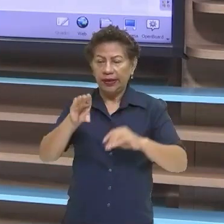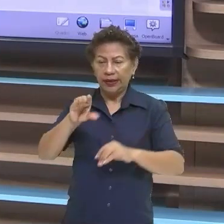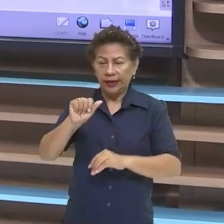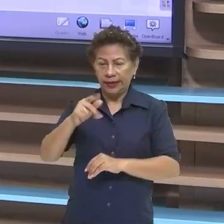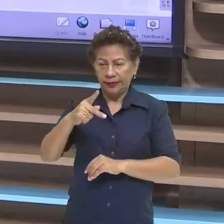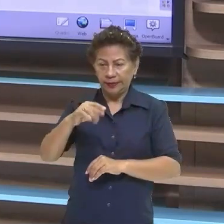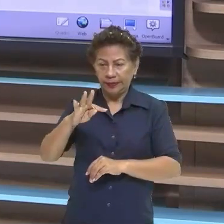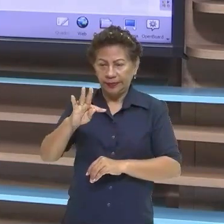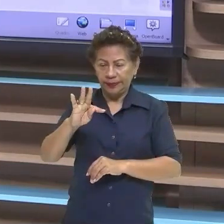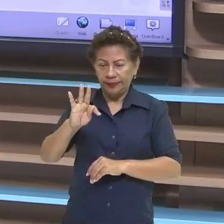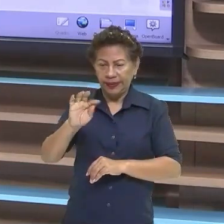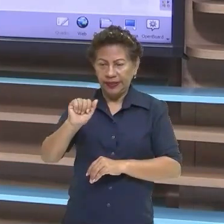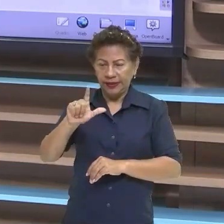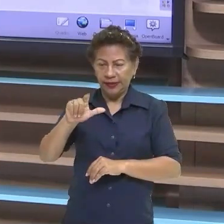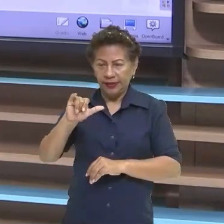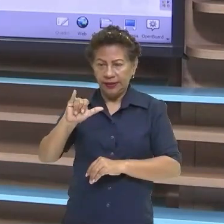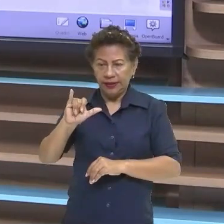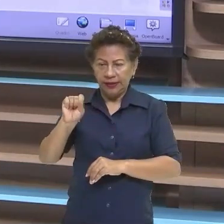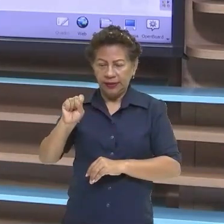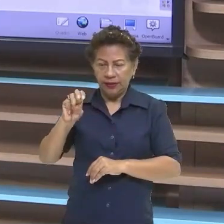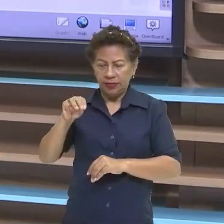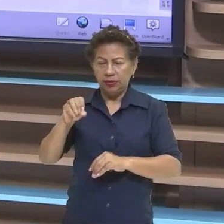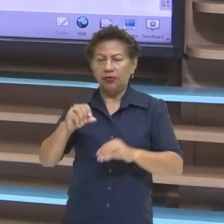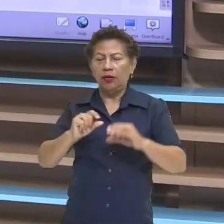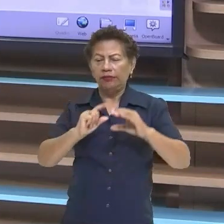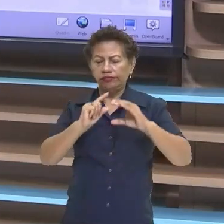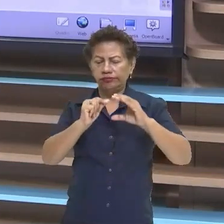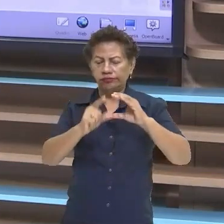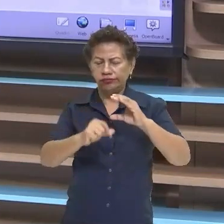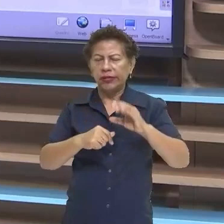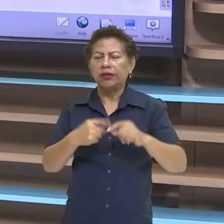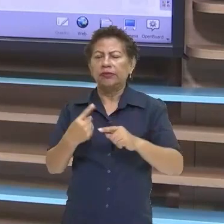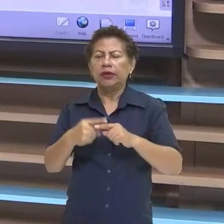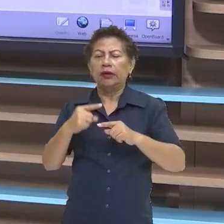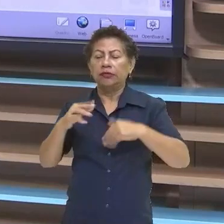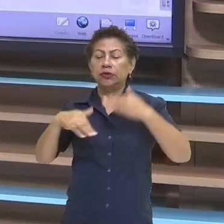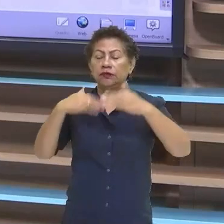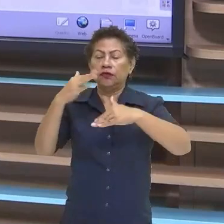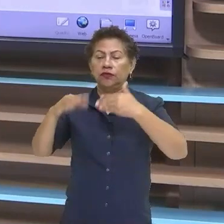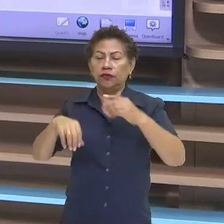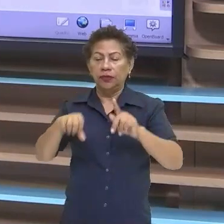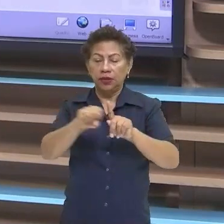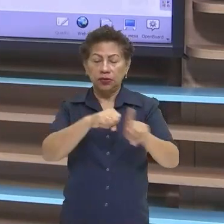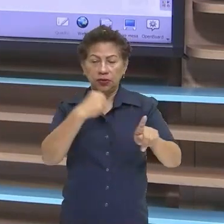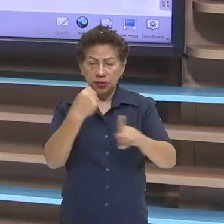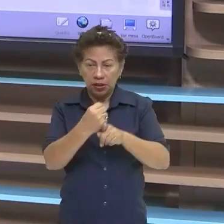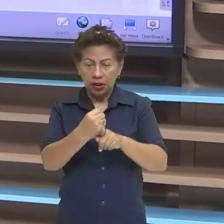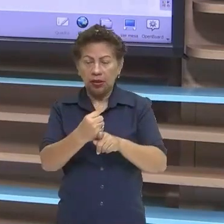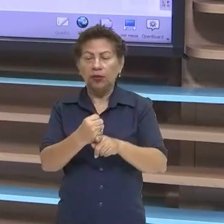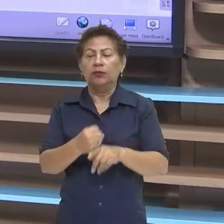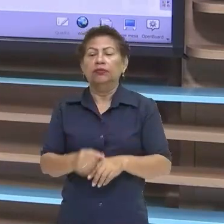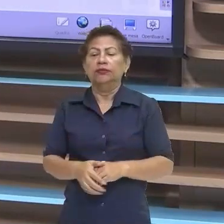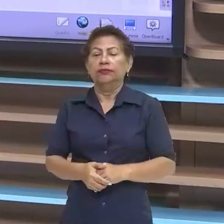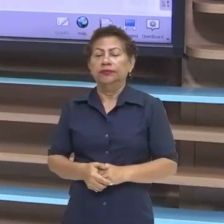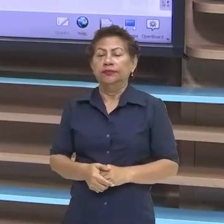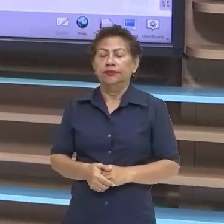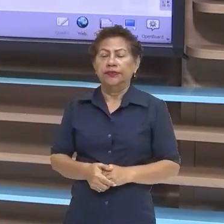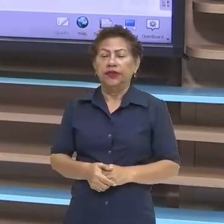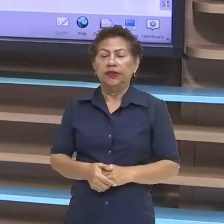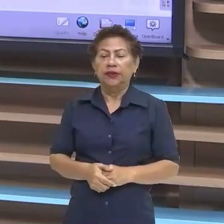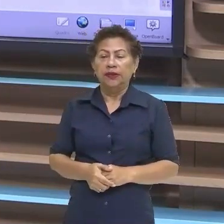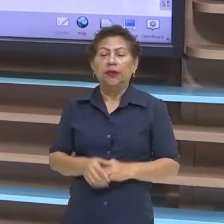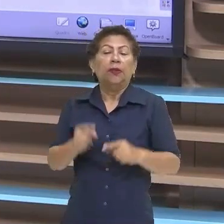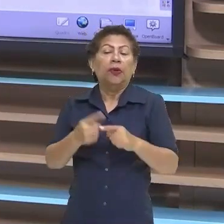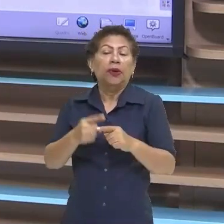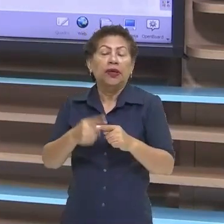no desenvolvimento econômico, no desenvolvimento social, para o desenvolvimento aí da